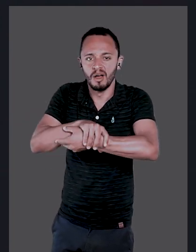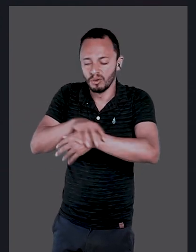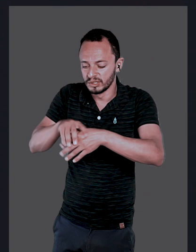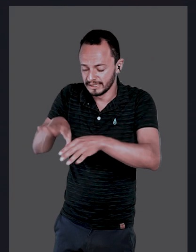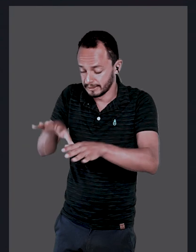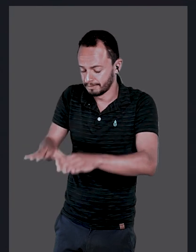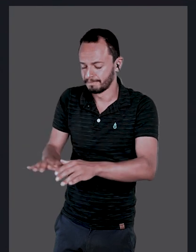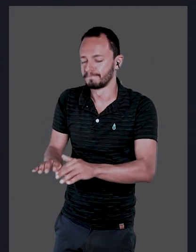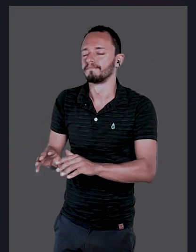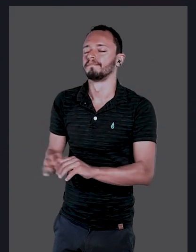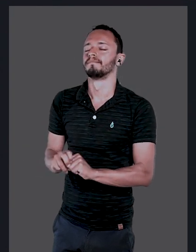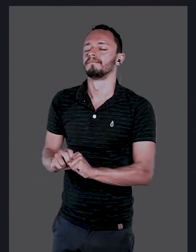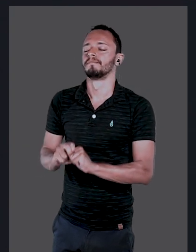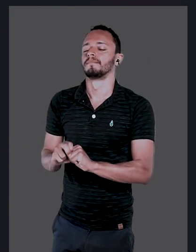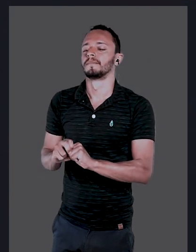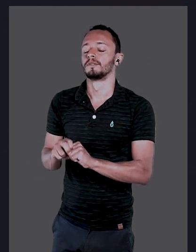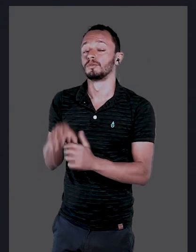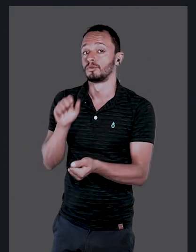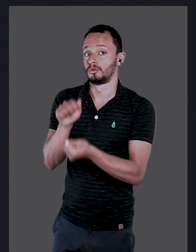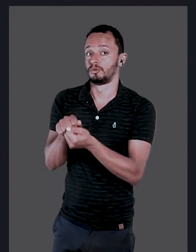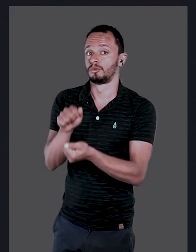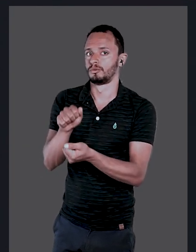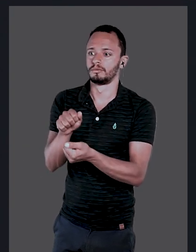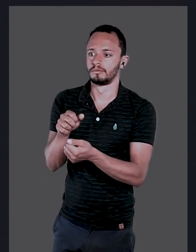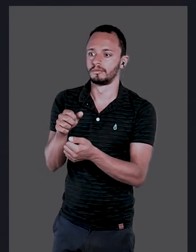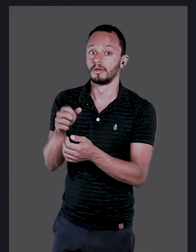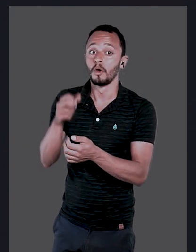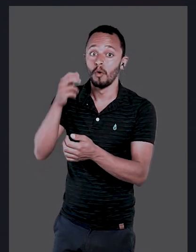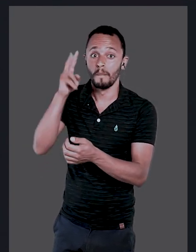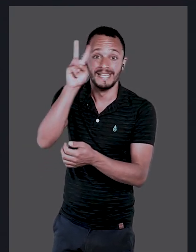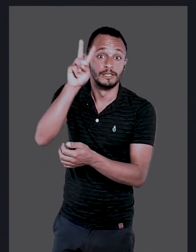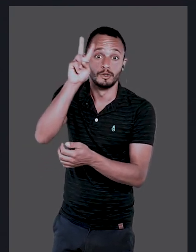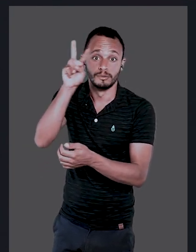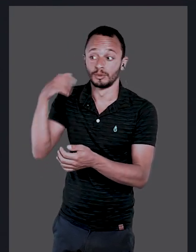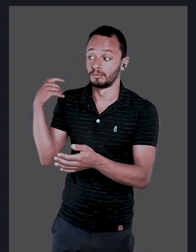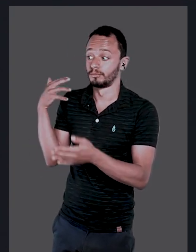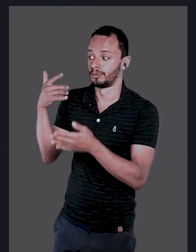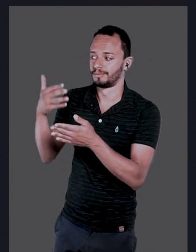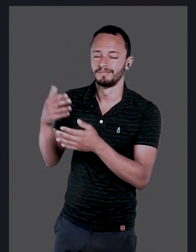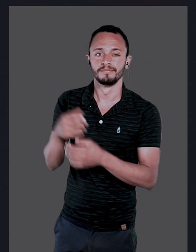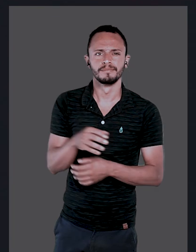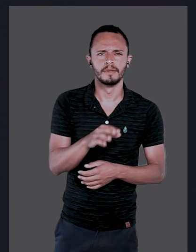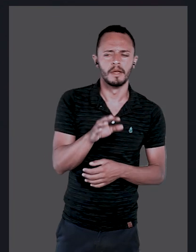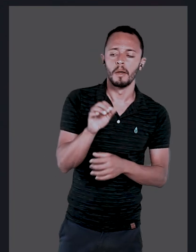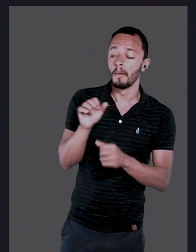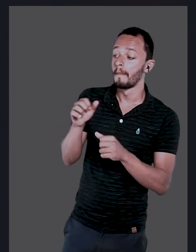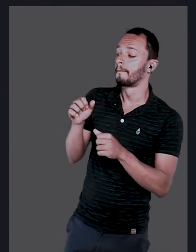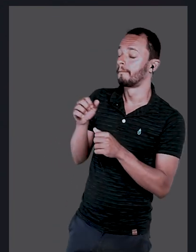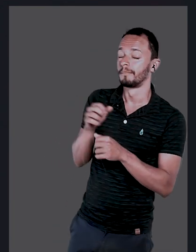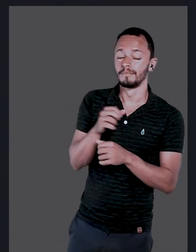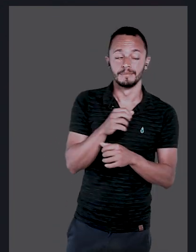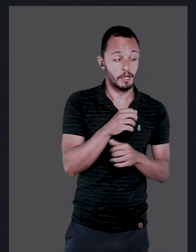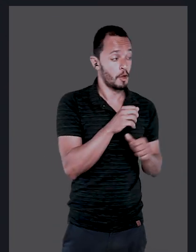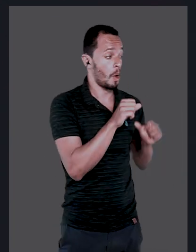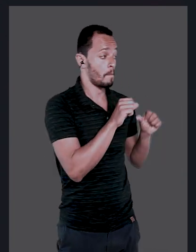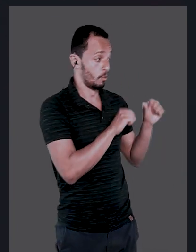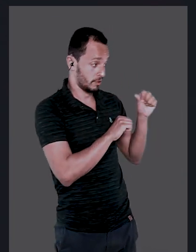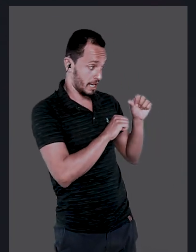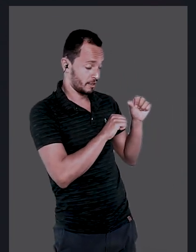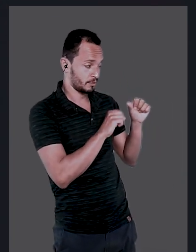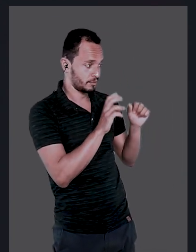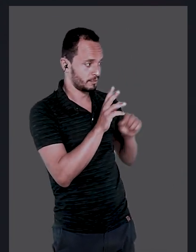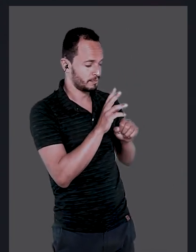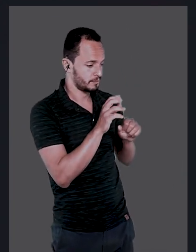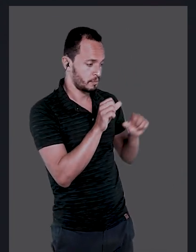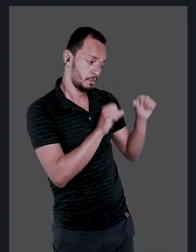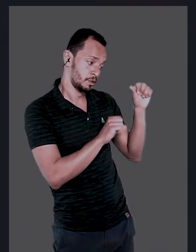estarmos meio materialmente tocando alguma coisa. E esse cemitério eu acho que serviria para isso. Mudando de assunto, não